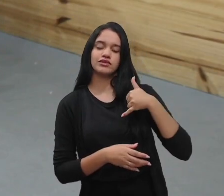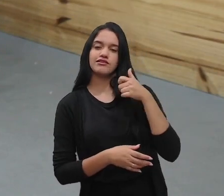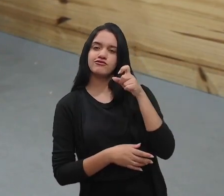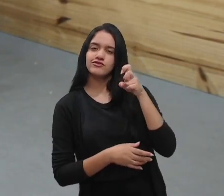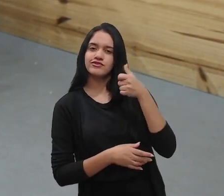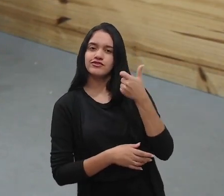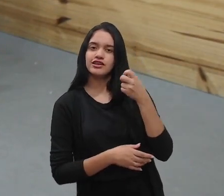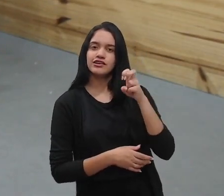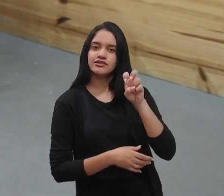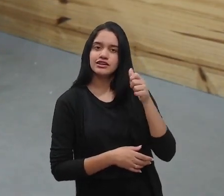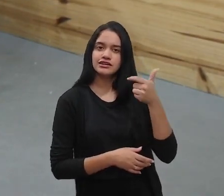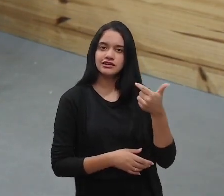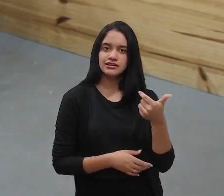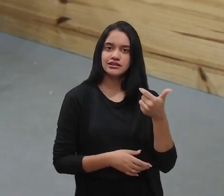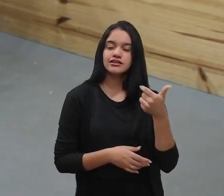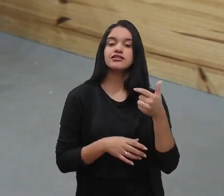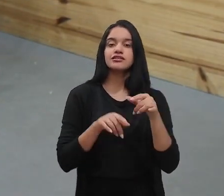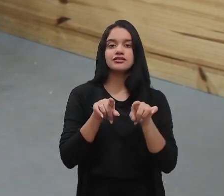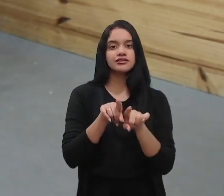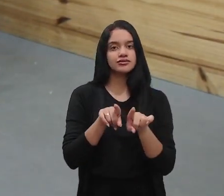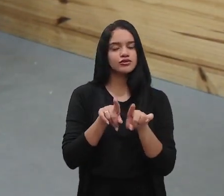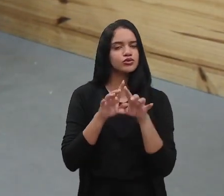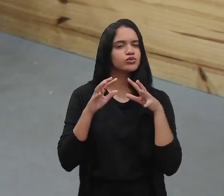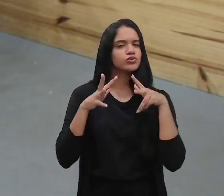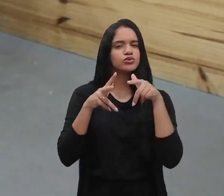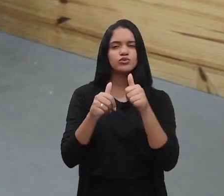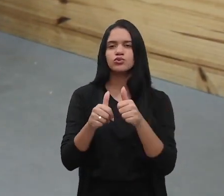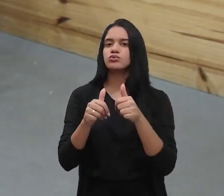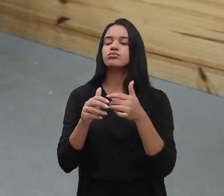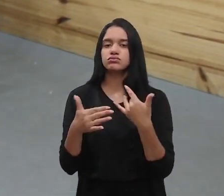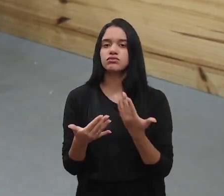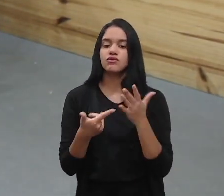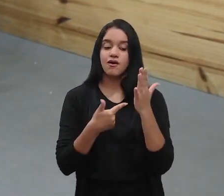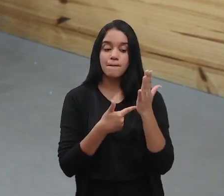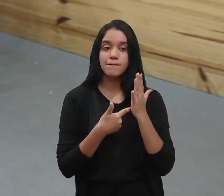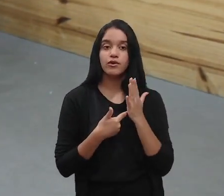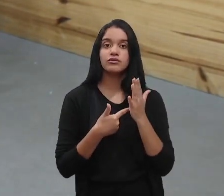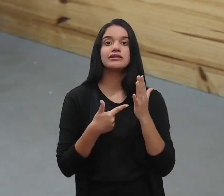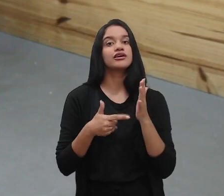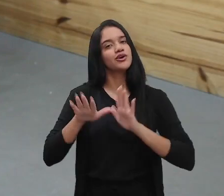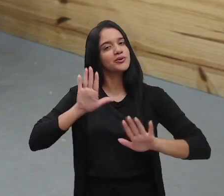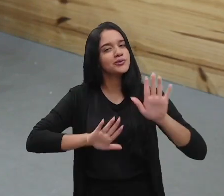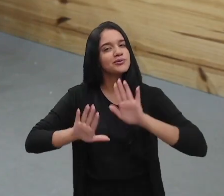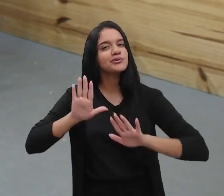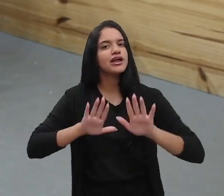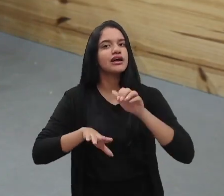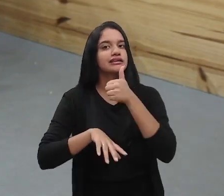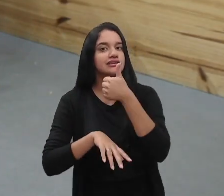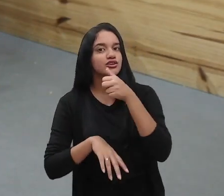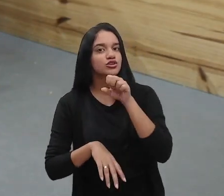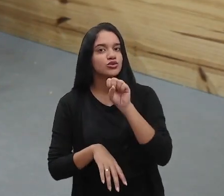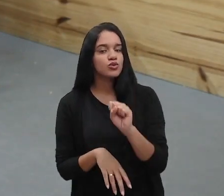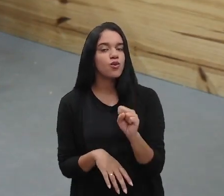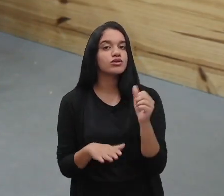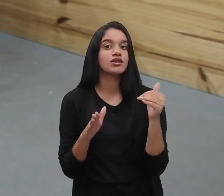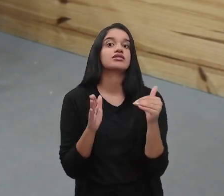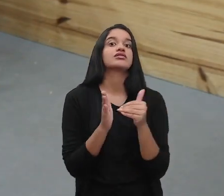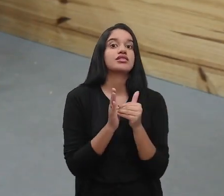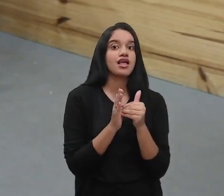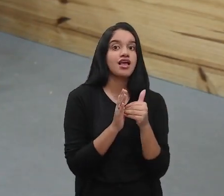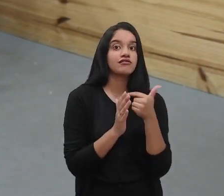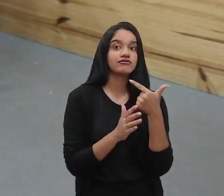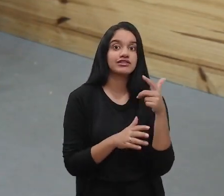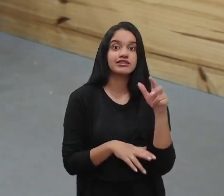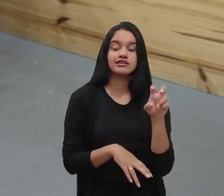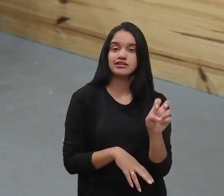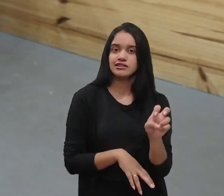do raio daquela região. Tudo isso ele já vai trazer para mim. E aí cuidado para não botar de 18 a 25, porque também é outra forma discriminatória. Pois é,